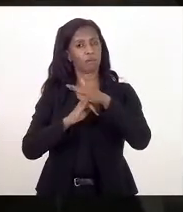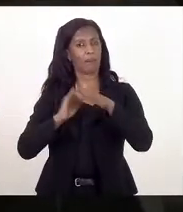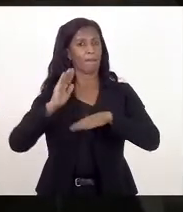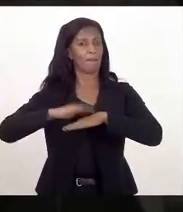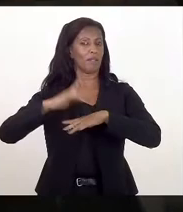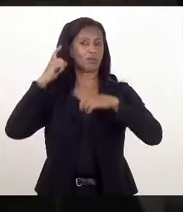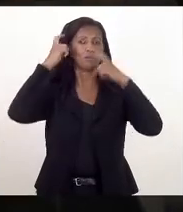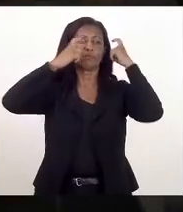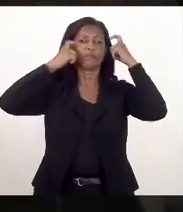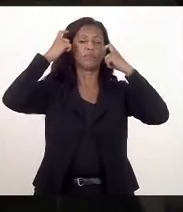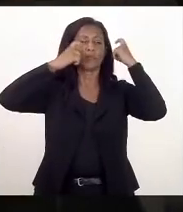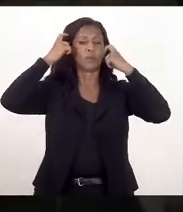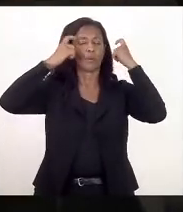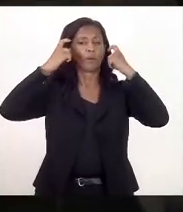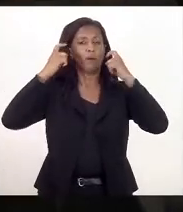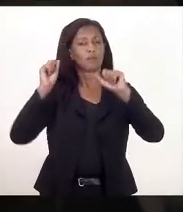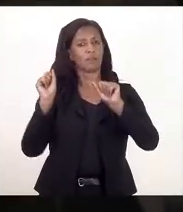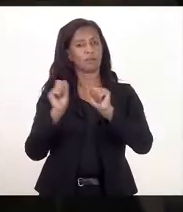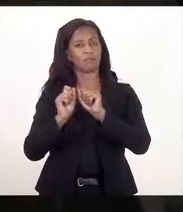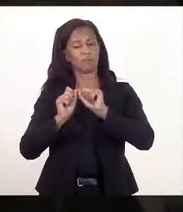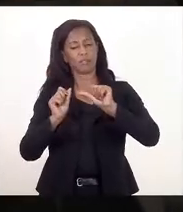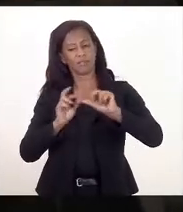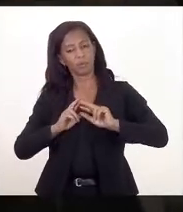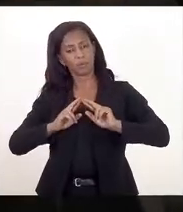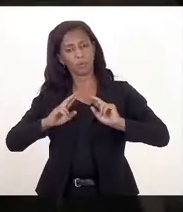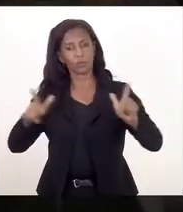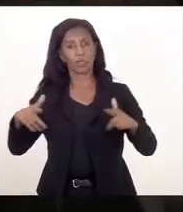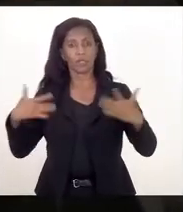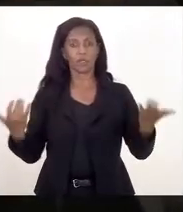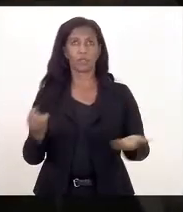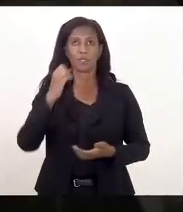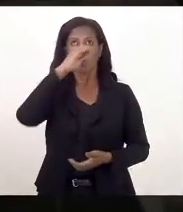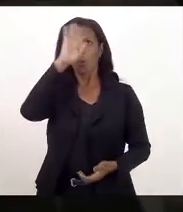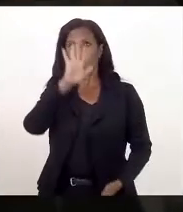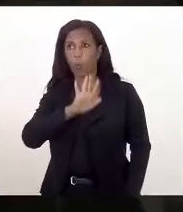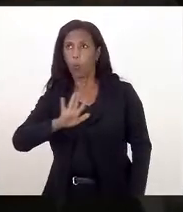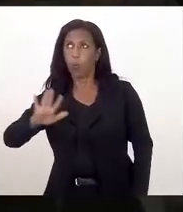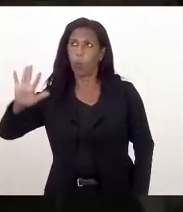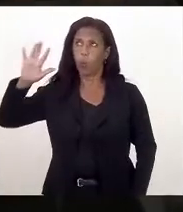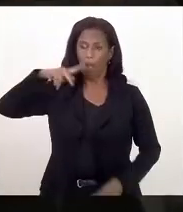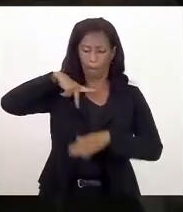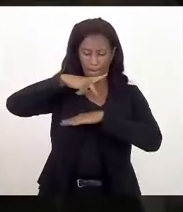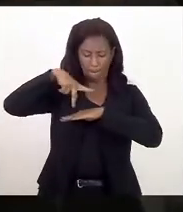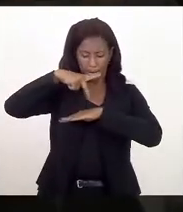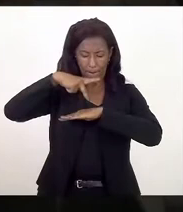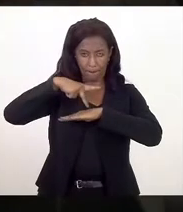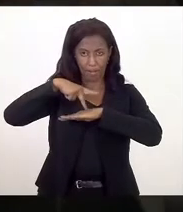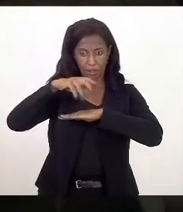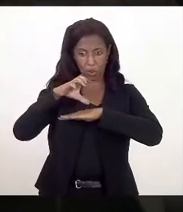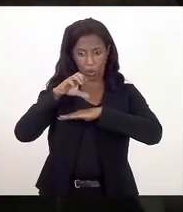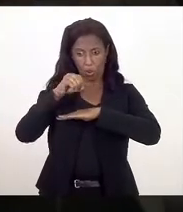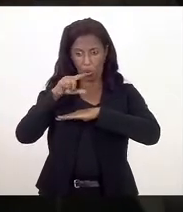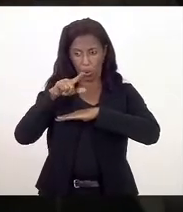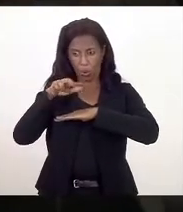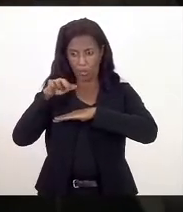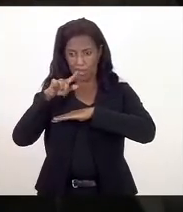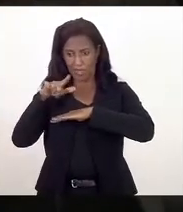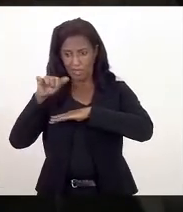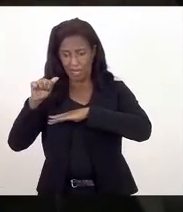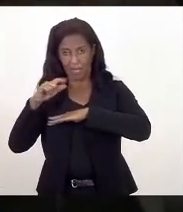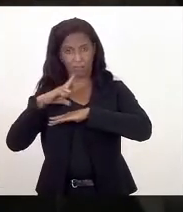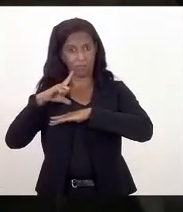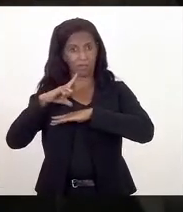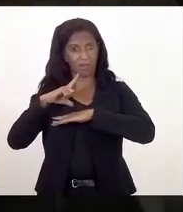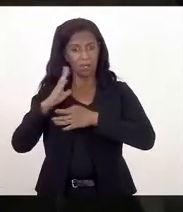preocupadas em reaver esse processo. Ou seja, se o Brasil é um país que foi colonizado e que tem a maior parte da sua